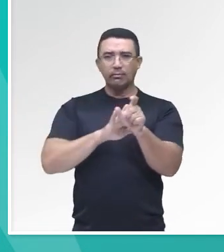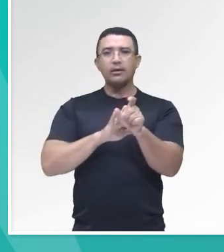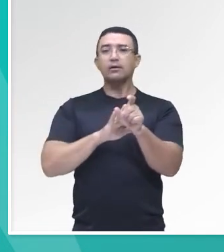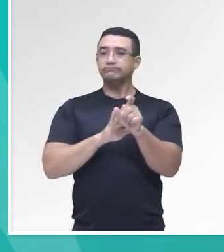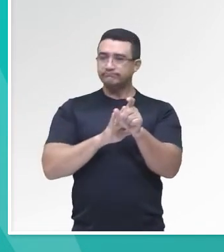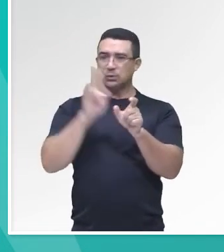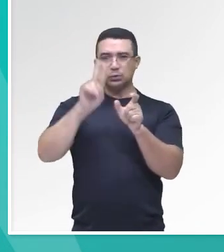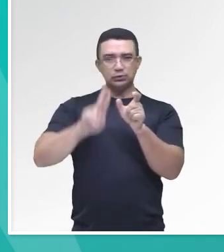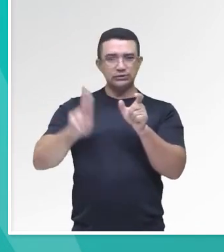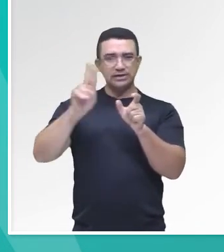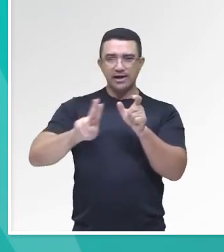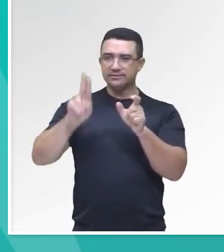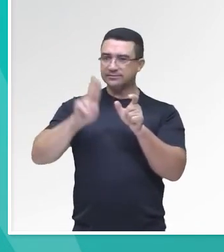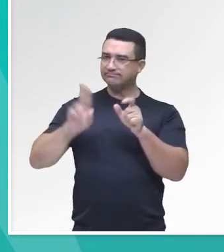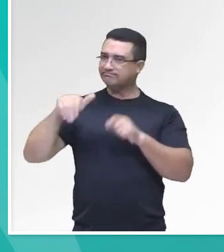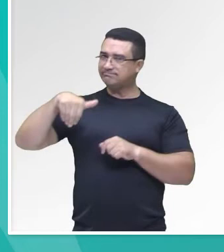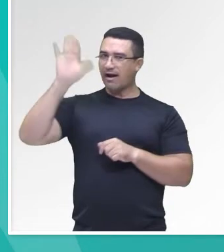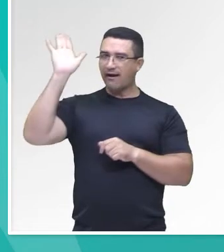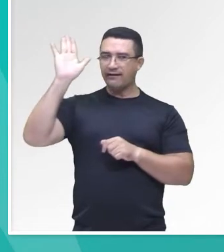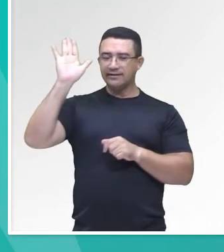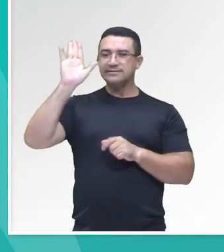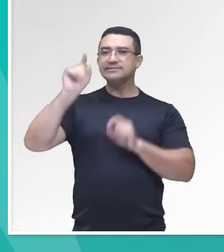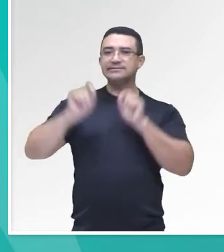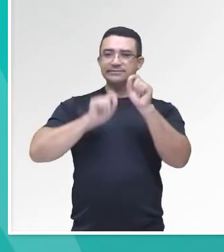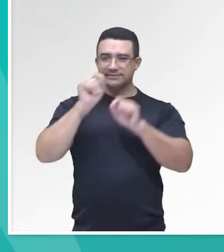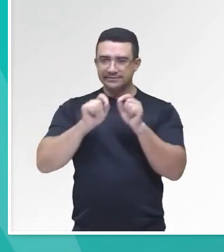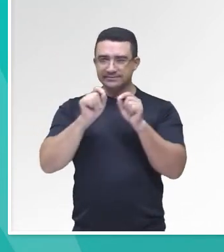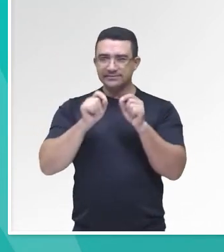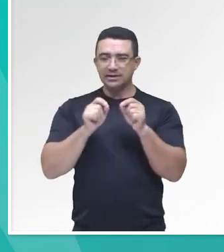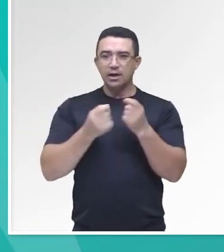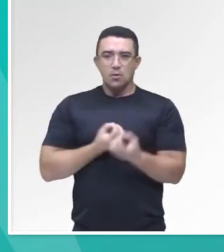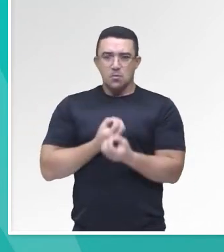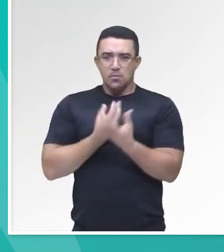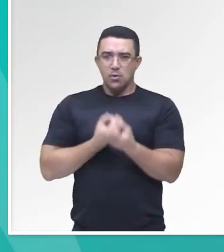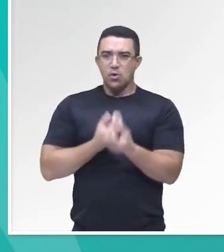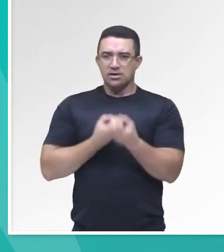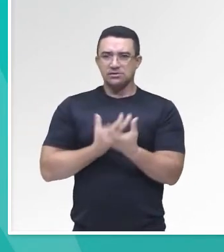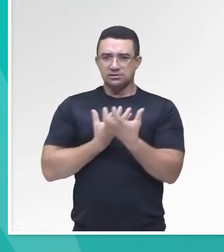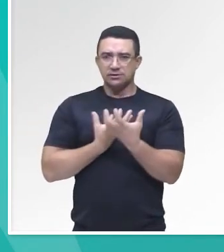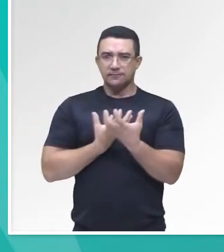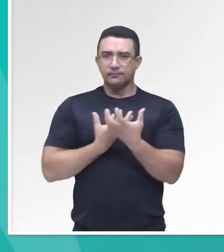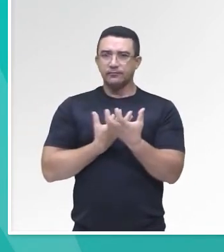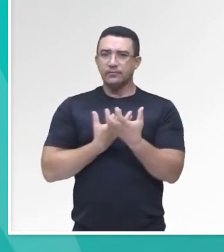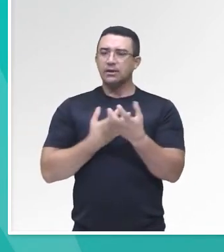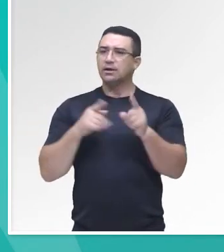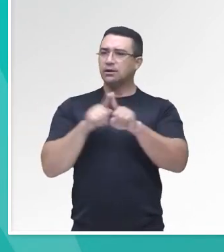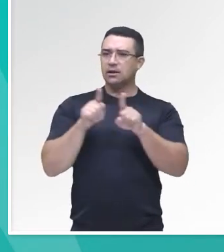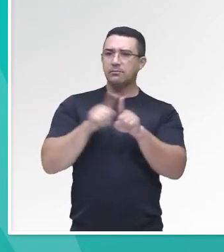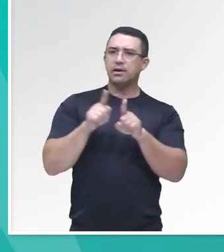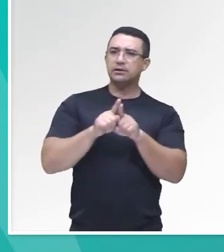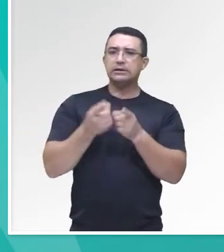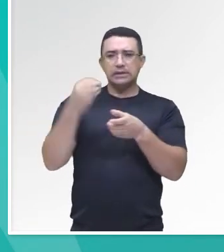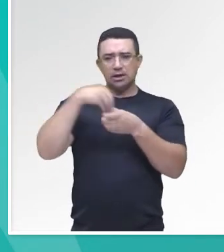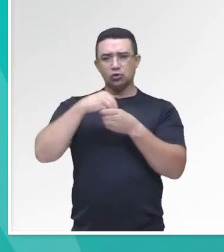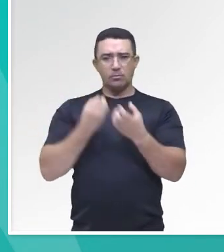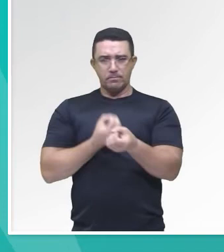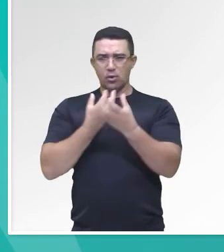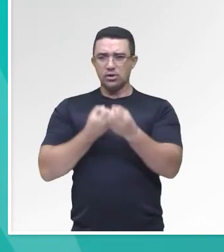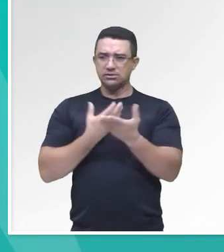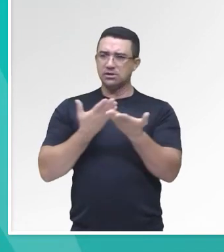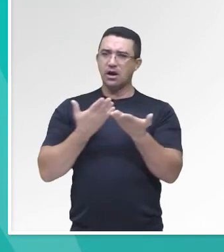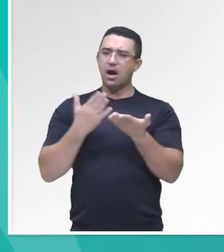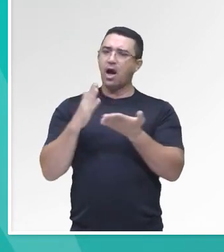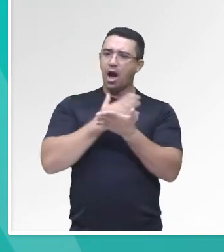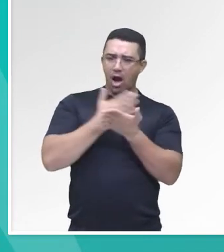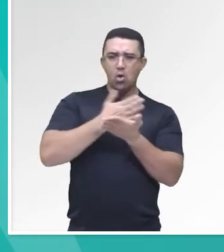elemento que constitui, né, em muitas partes da poesia. Então,